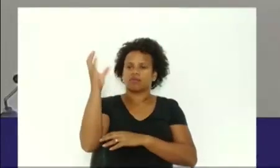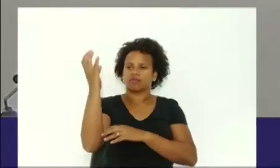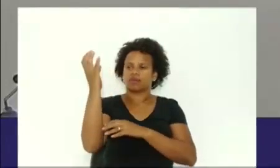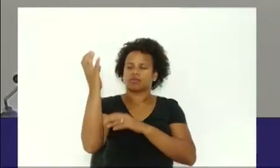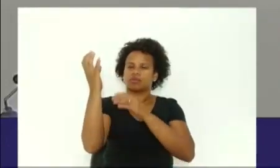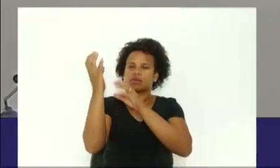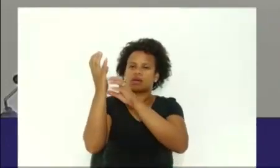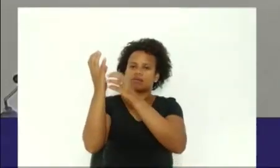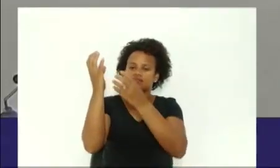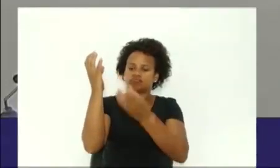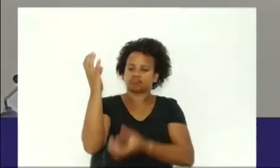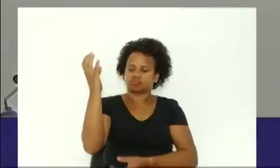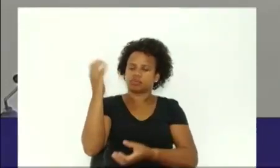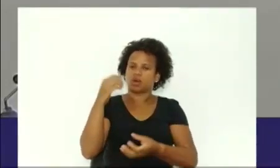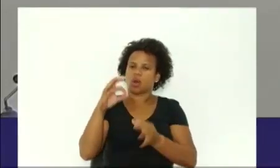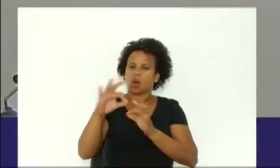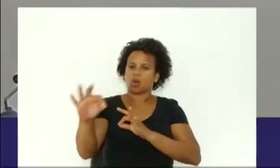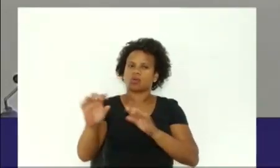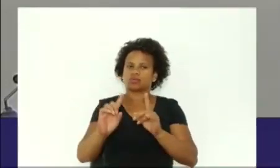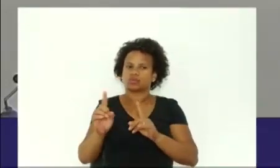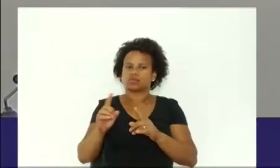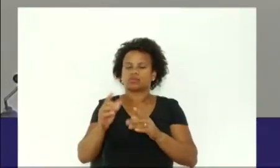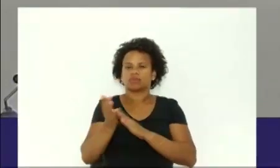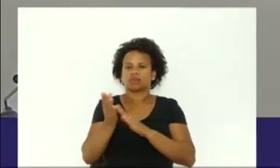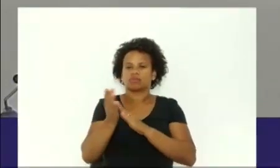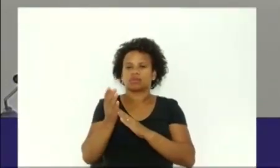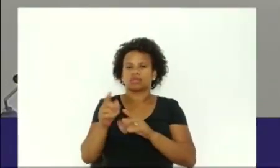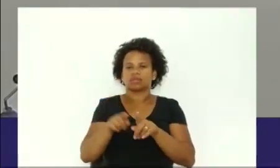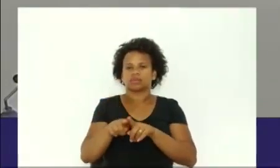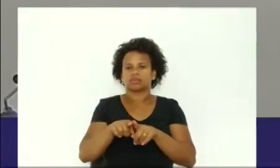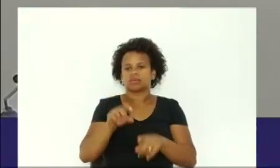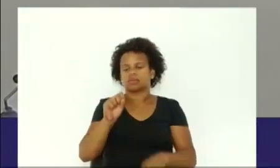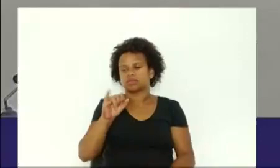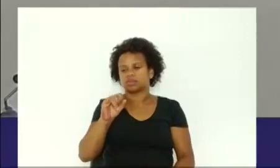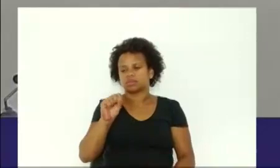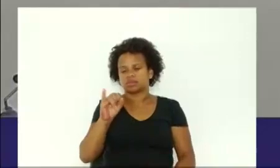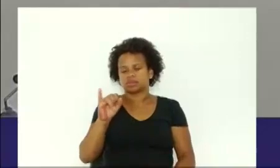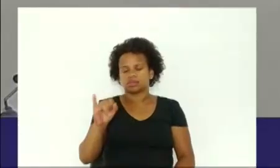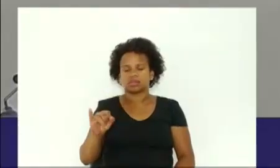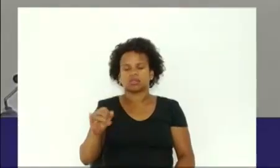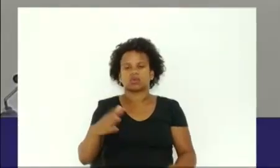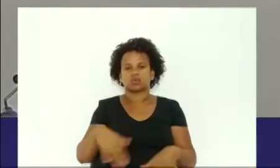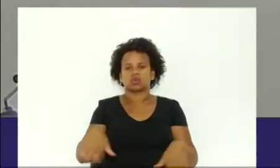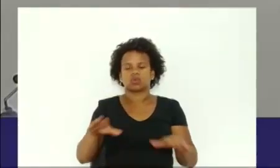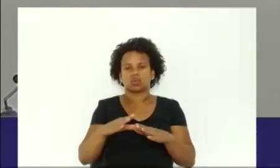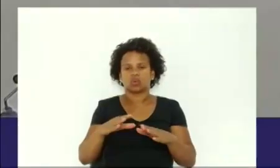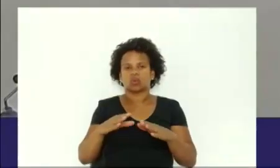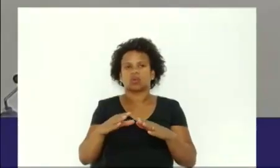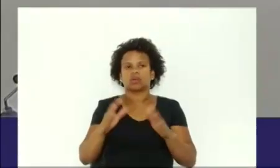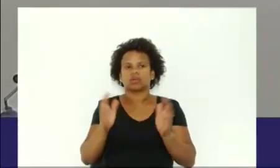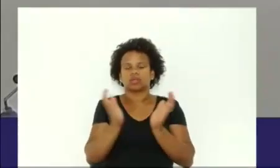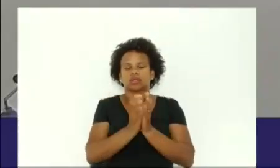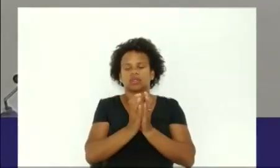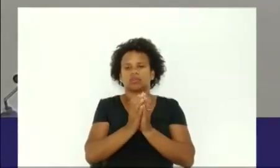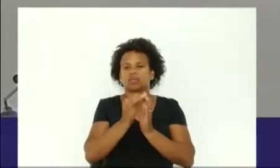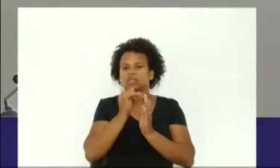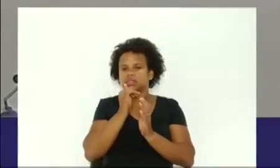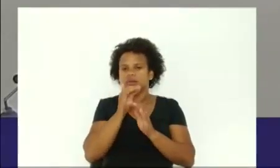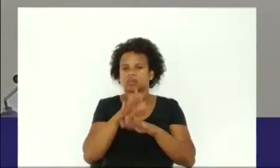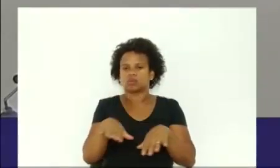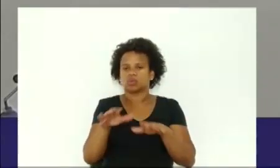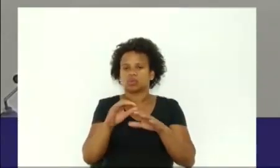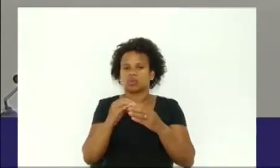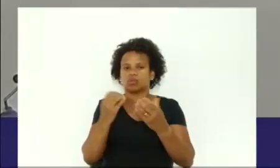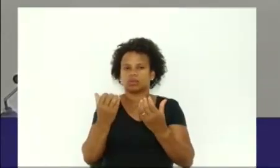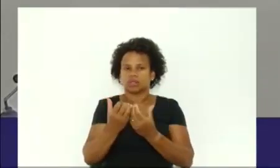árvore, não é verdade? Então, parabéns, irmã Ceci, a toda a sua equipe, que traz esse exemplo a toda a sua comunidade atendida ali e